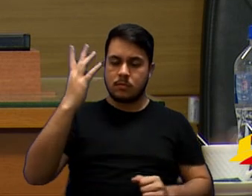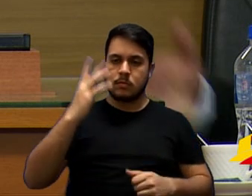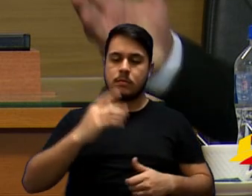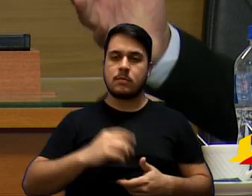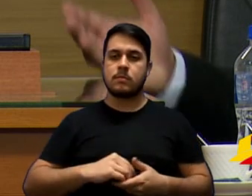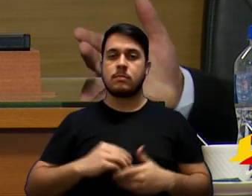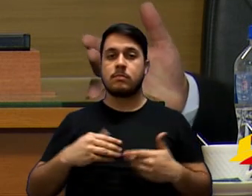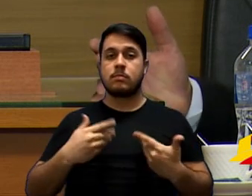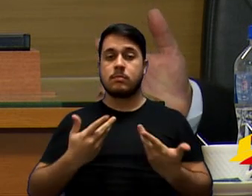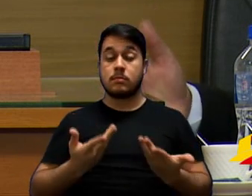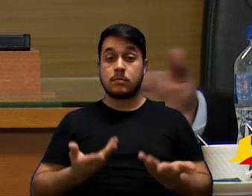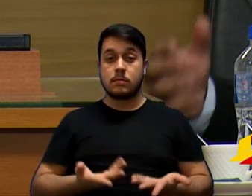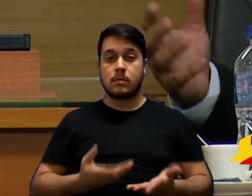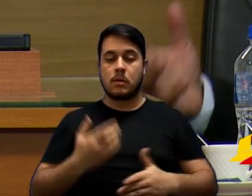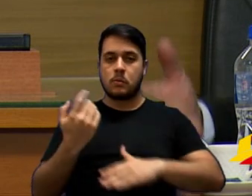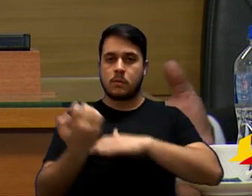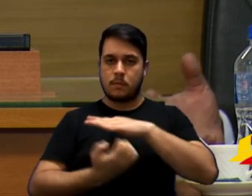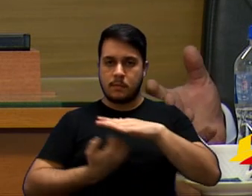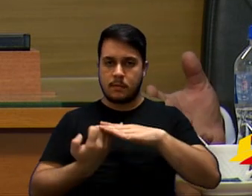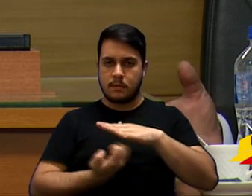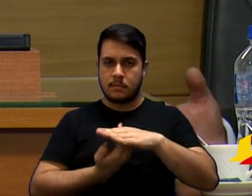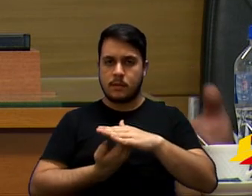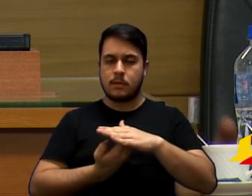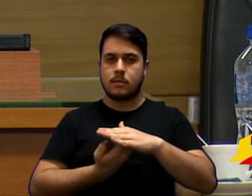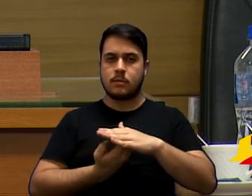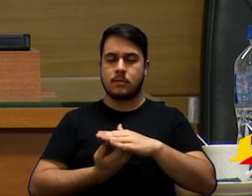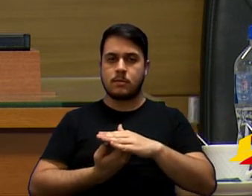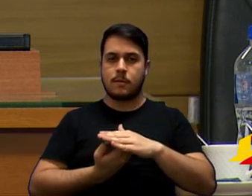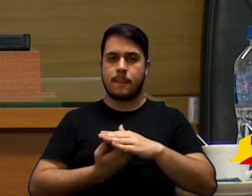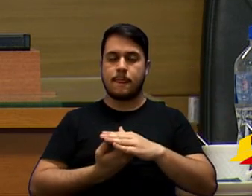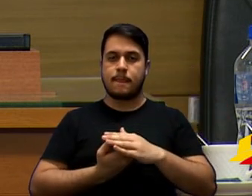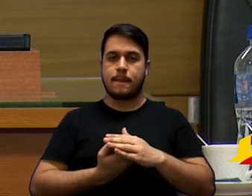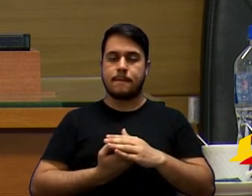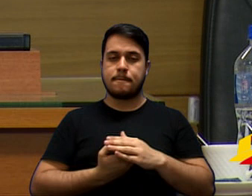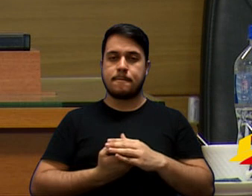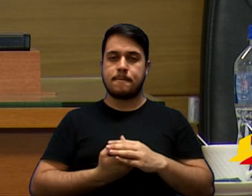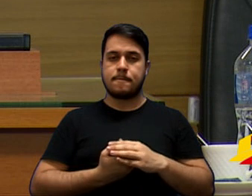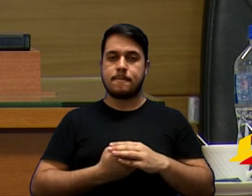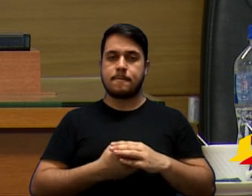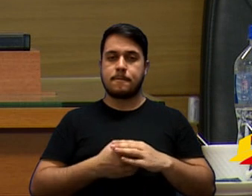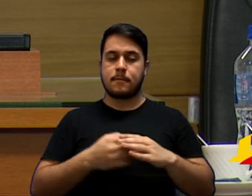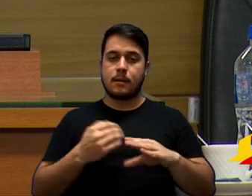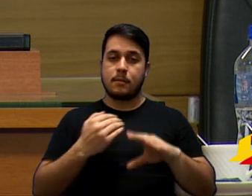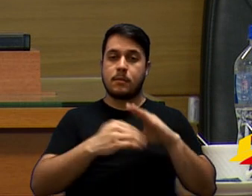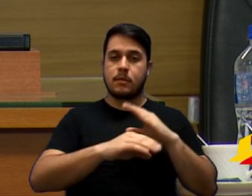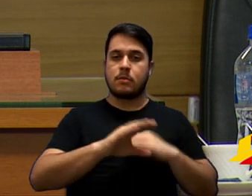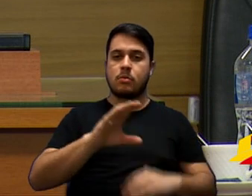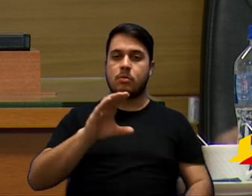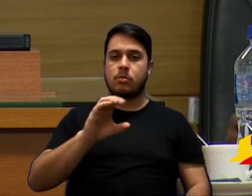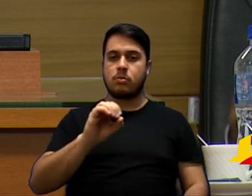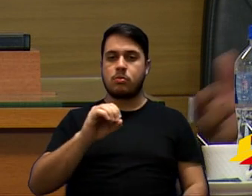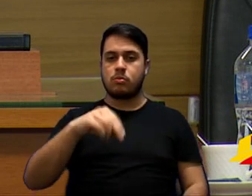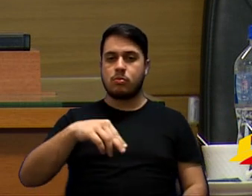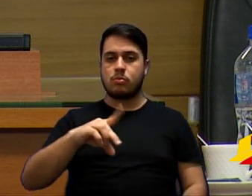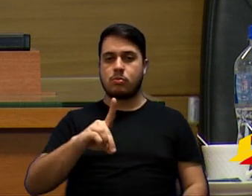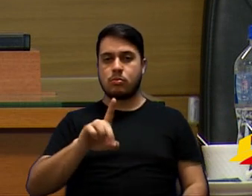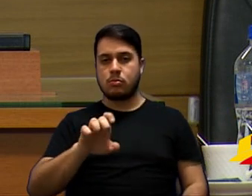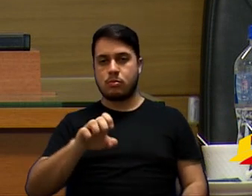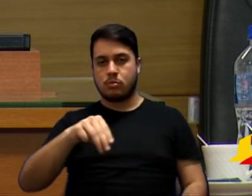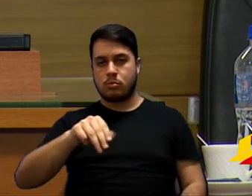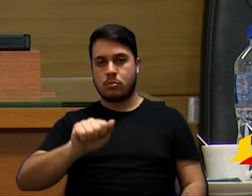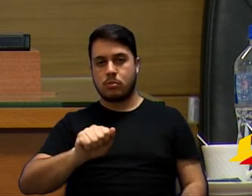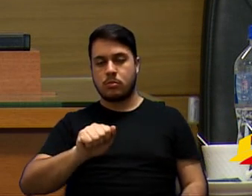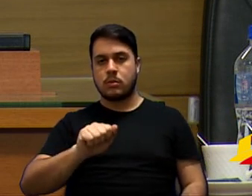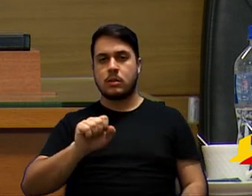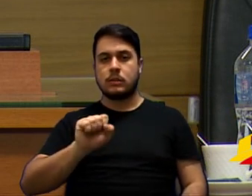relação aos empreendimentos que seja passado pra pra problema também esses impactos ou a realização se houve